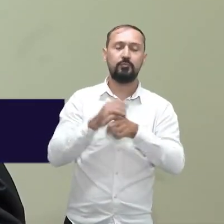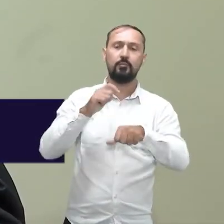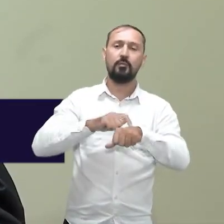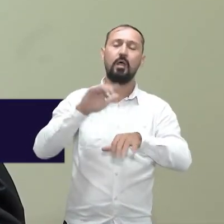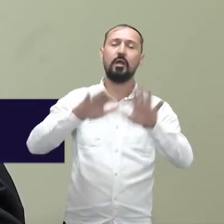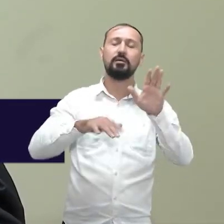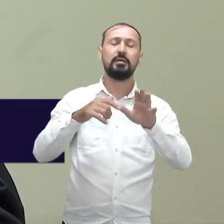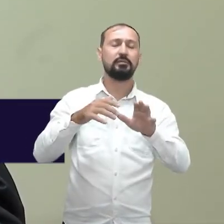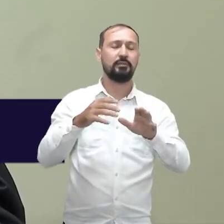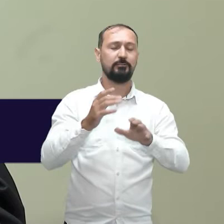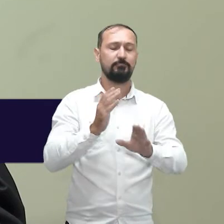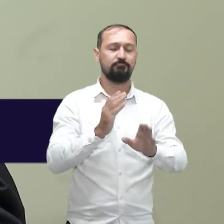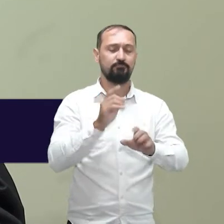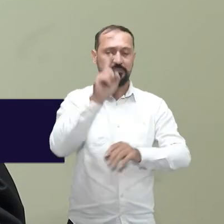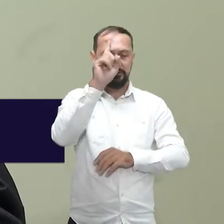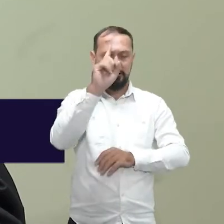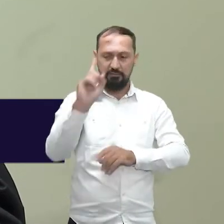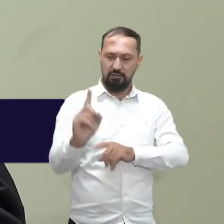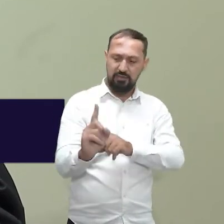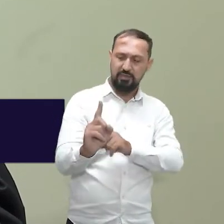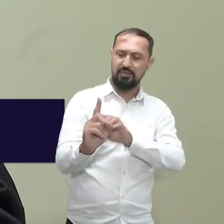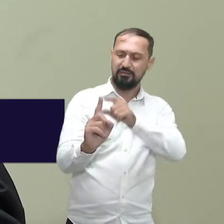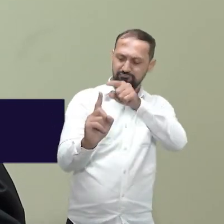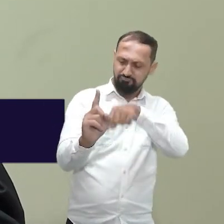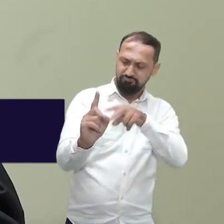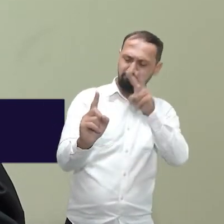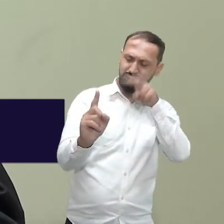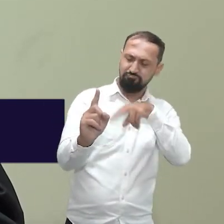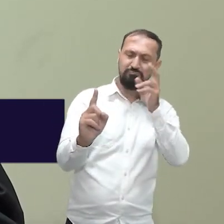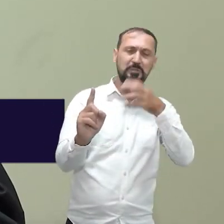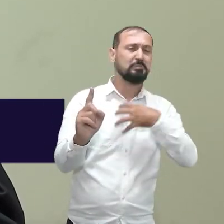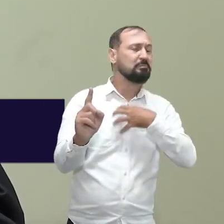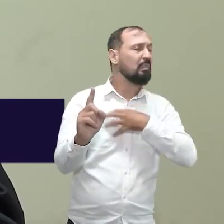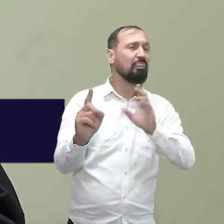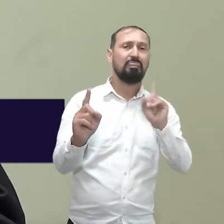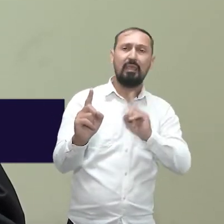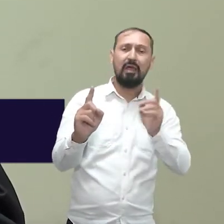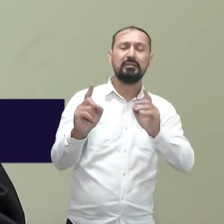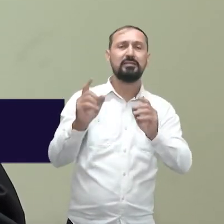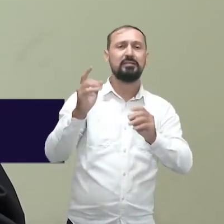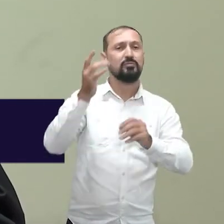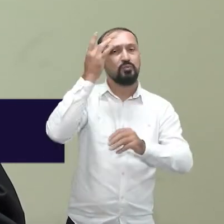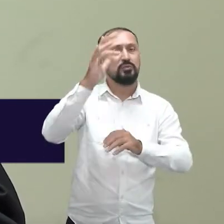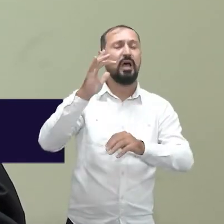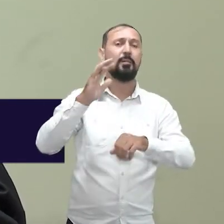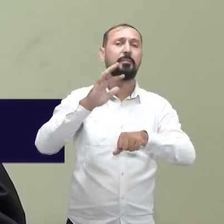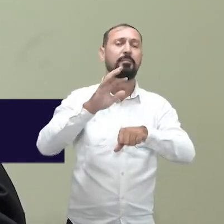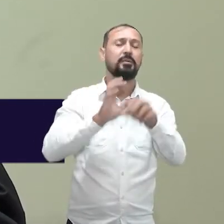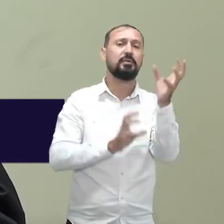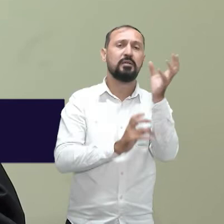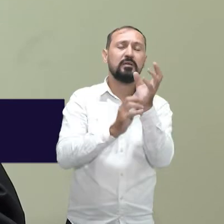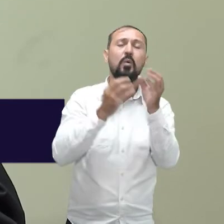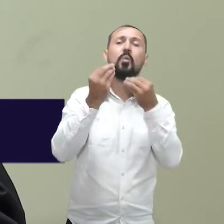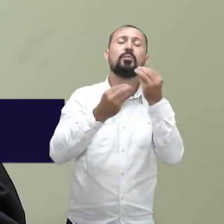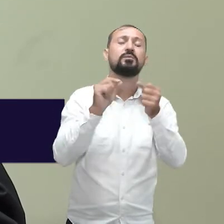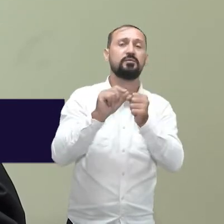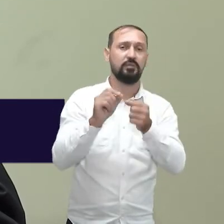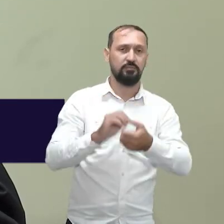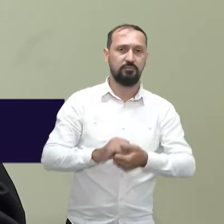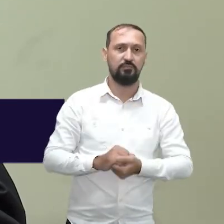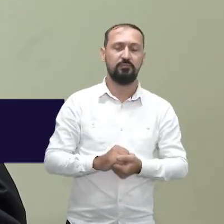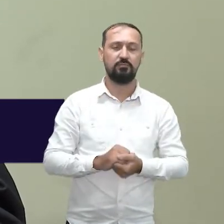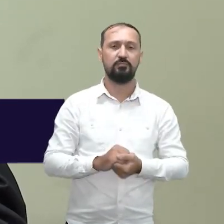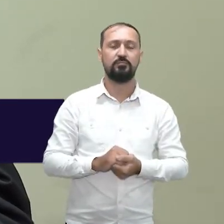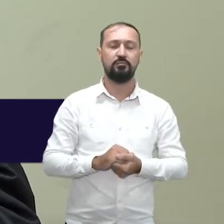o diagnóstico, às vezes a pessoa não sabe que tem câncer, às vezes está no início, não tem sintomas. Como que o